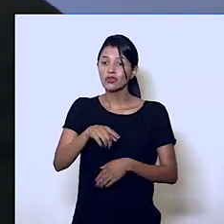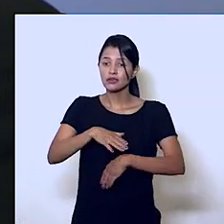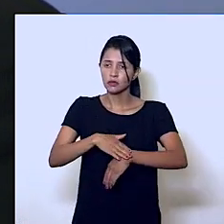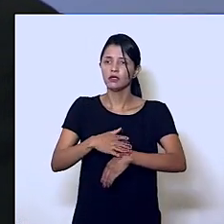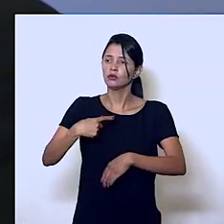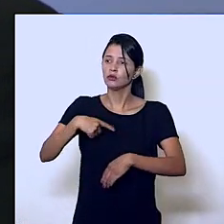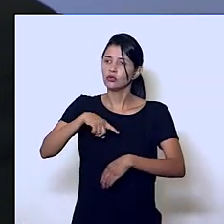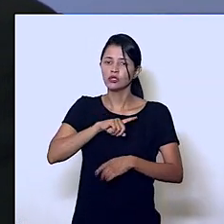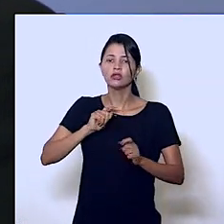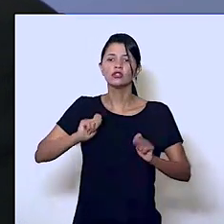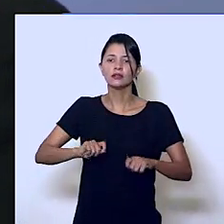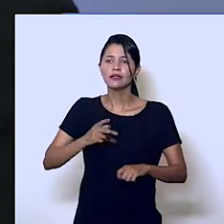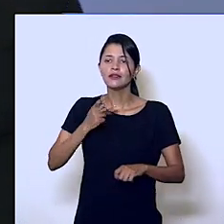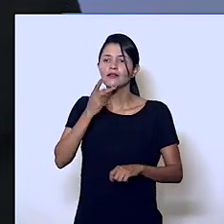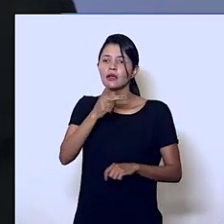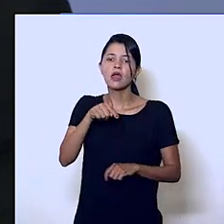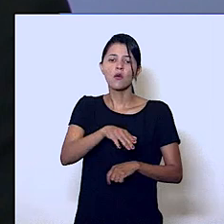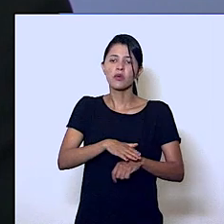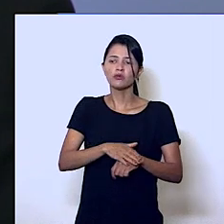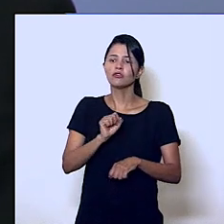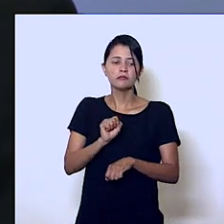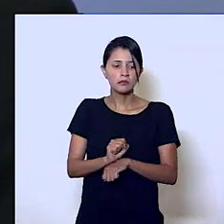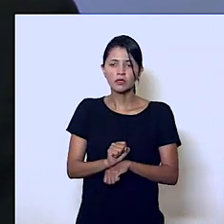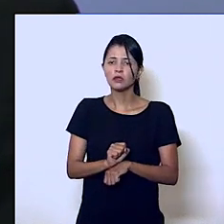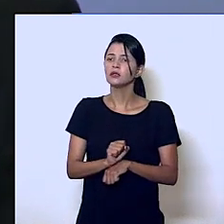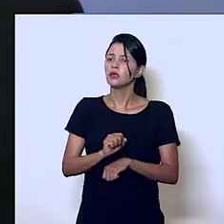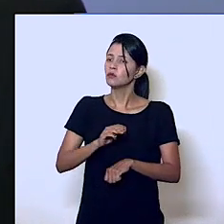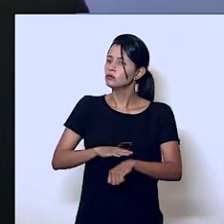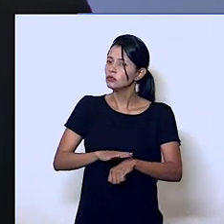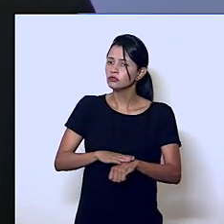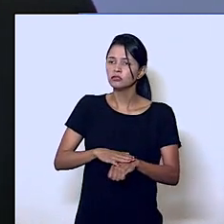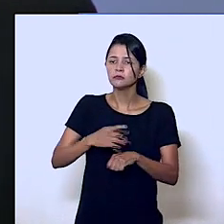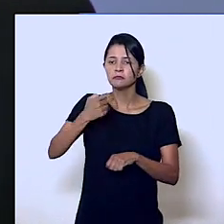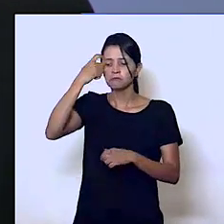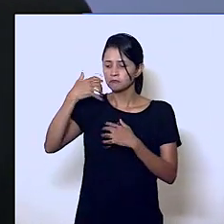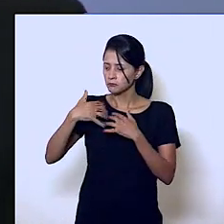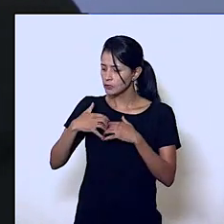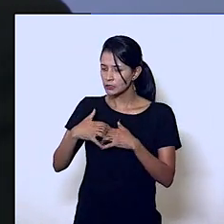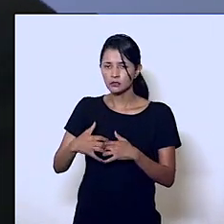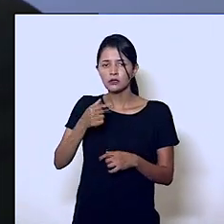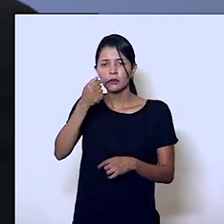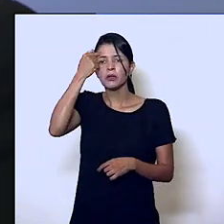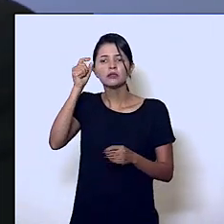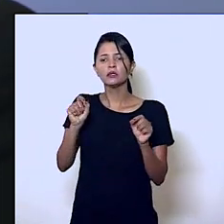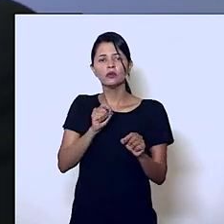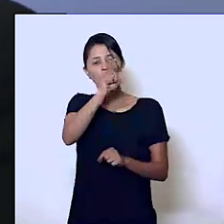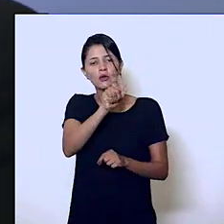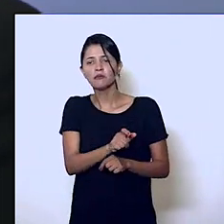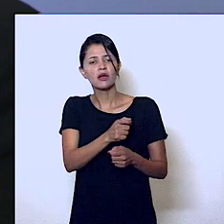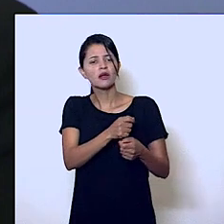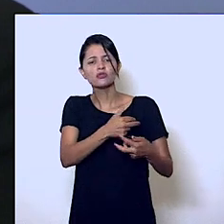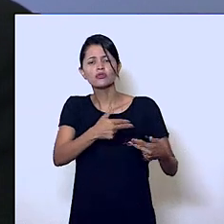um momento de pausa e de reflexão para pensar nas lições que esse grande personagem nos deixou.